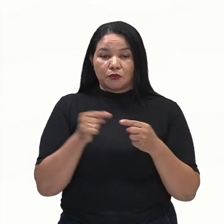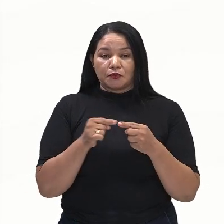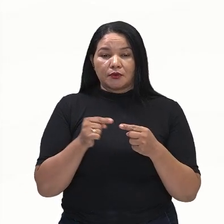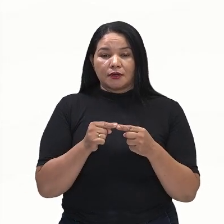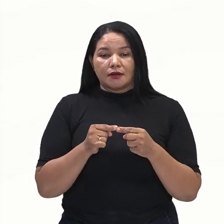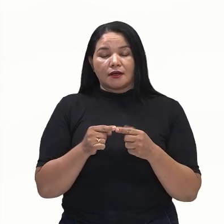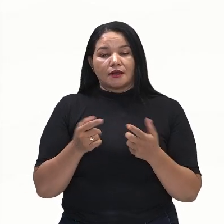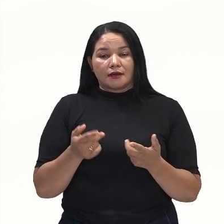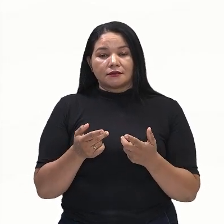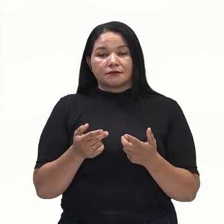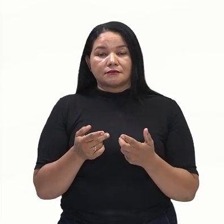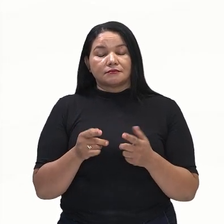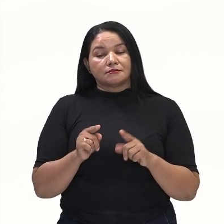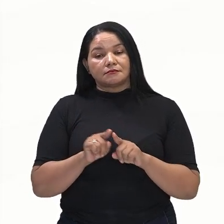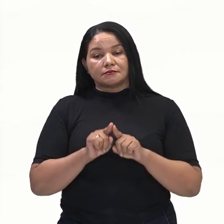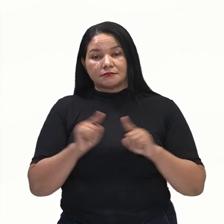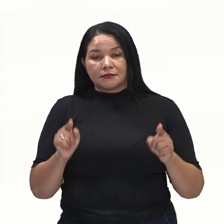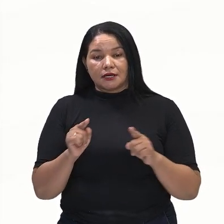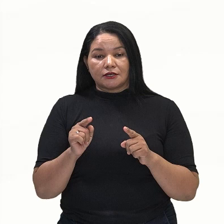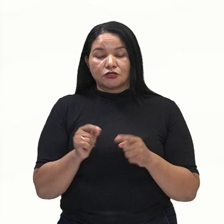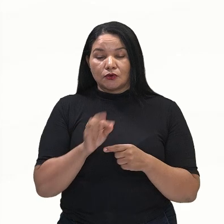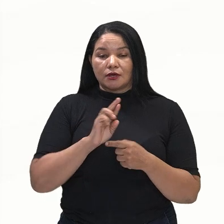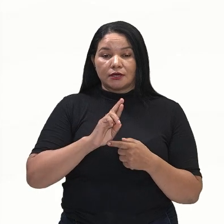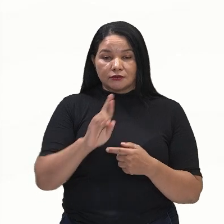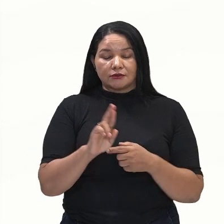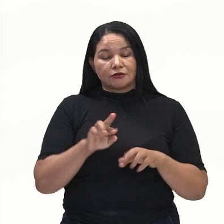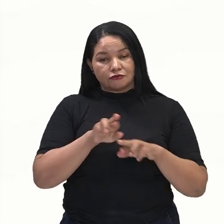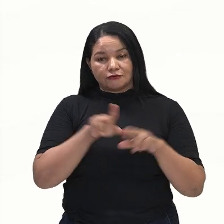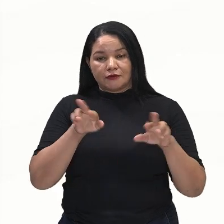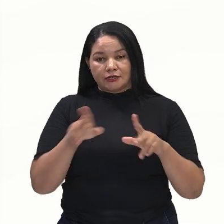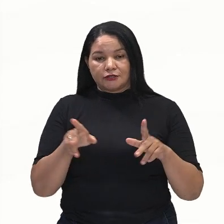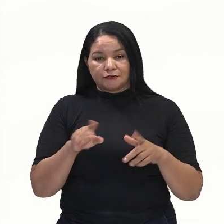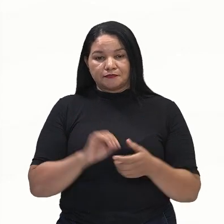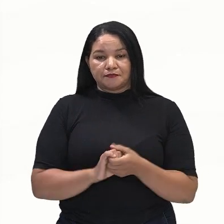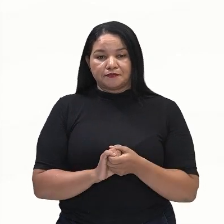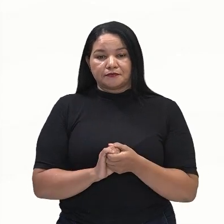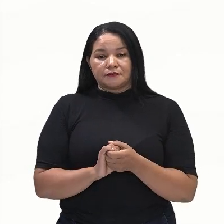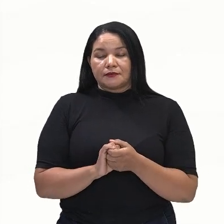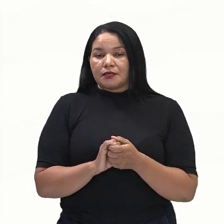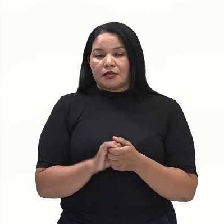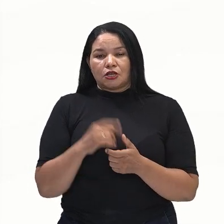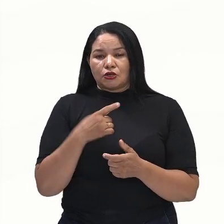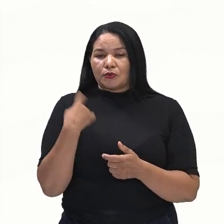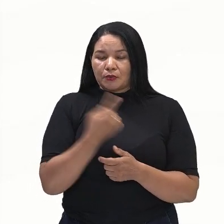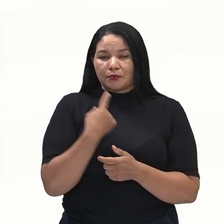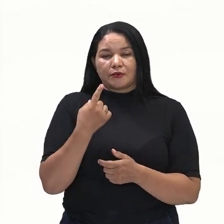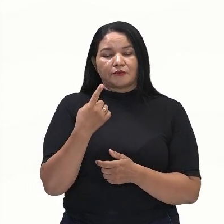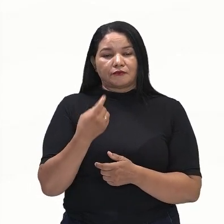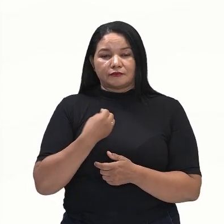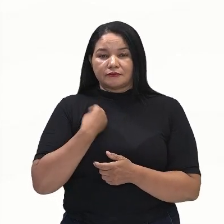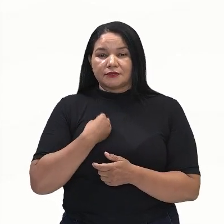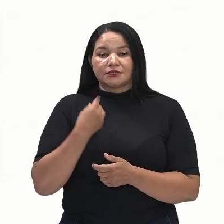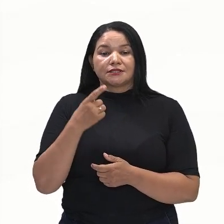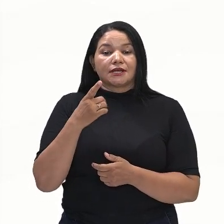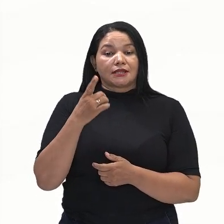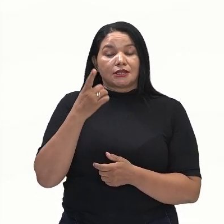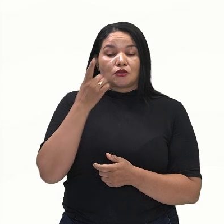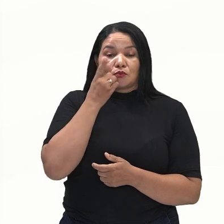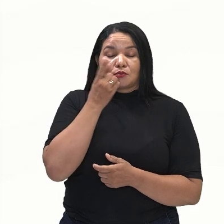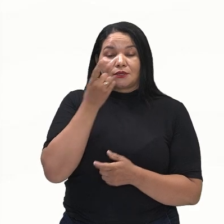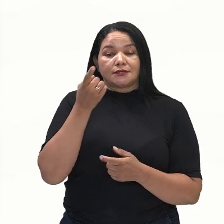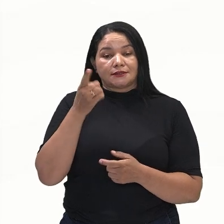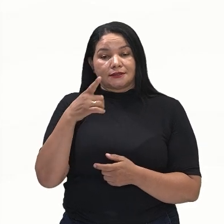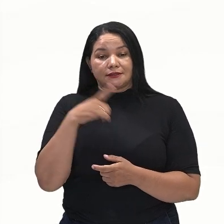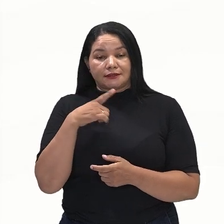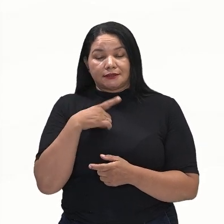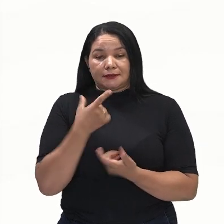gera um resultado imprevisível. Estamos cercados de experimentos aleatórios no nosso cotidiano. Por exemplo, ao realizar o lançamento